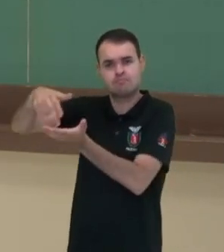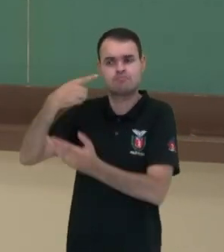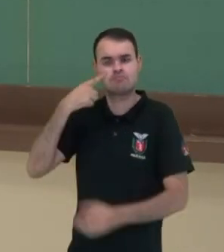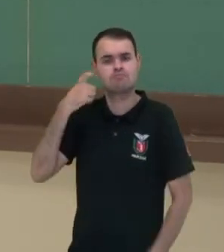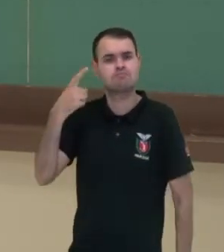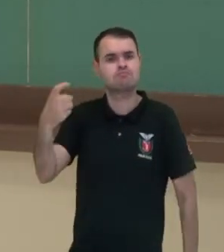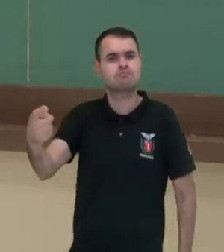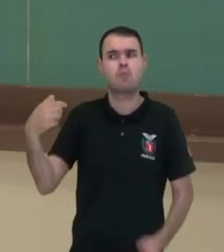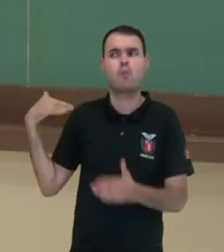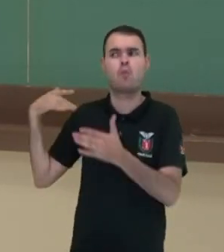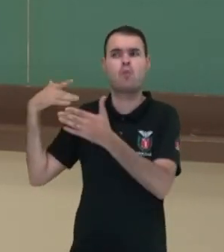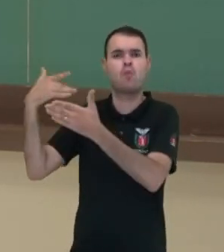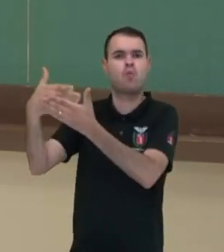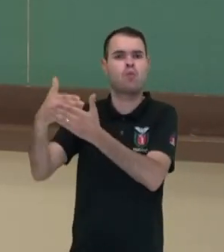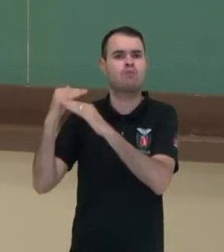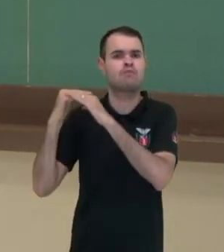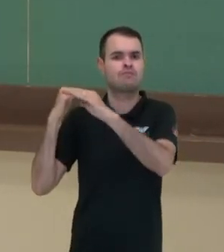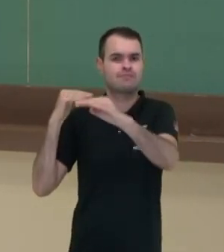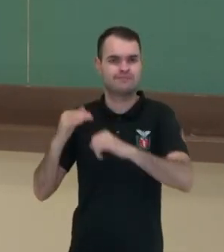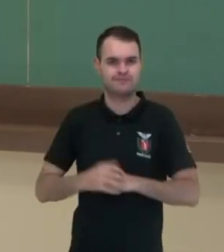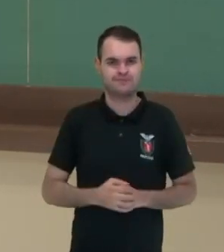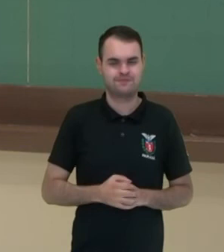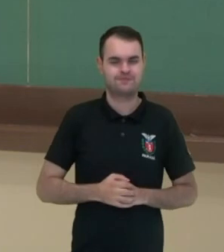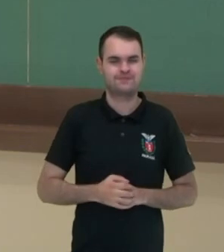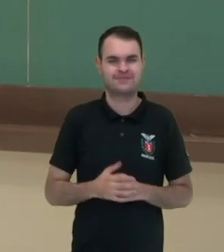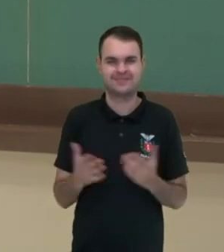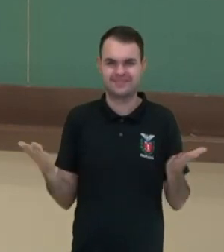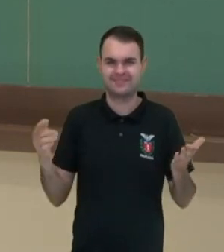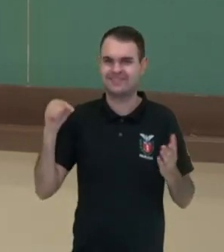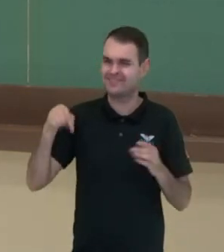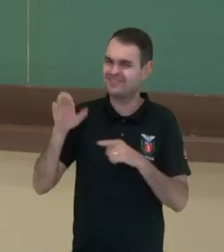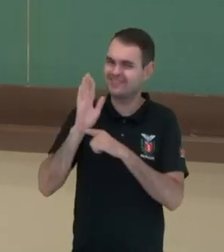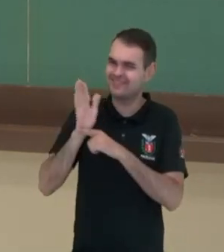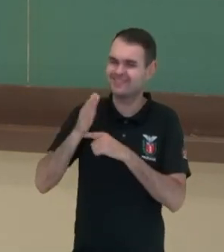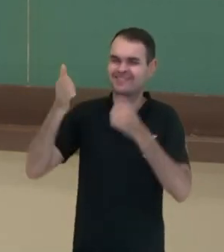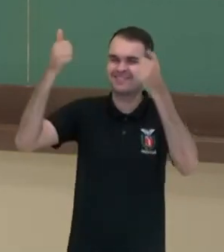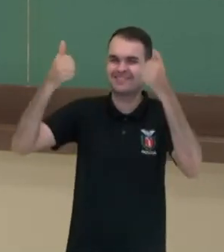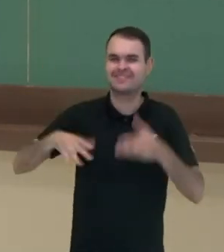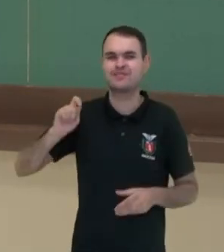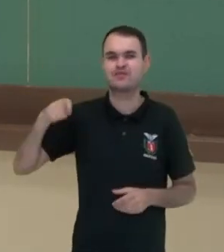brincadeira, quantos anos isso já durou? Nesse vídeo,